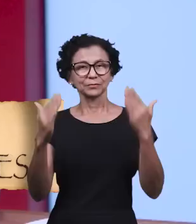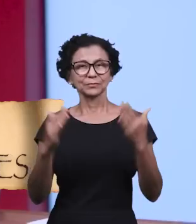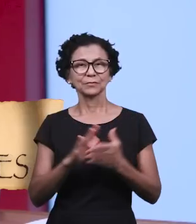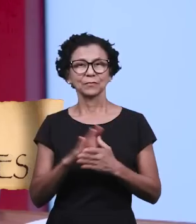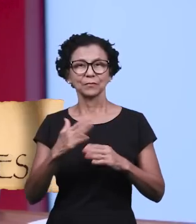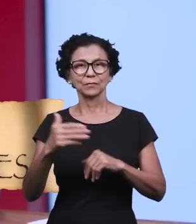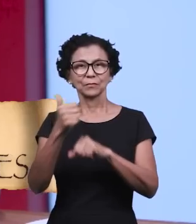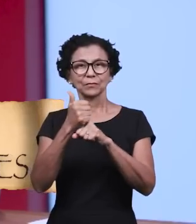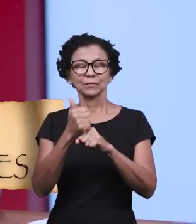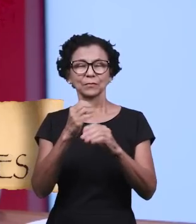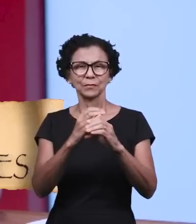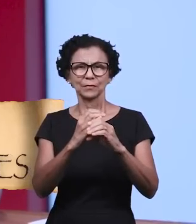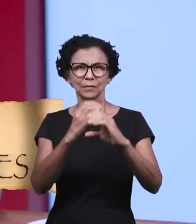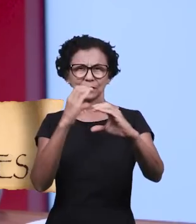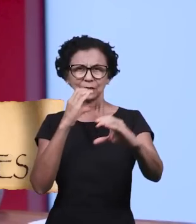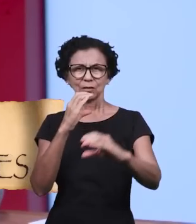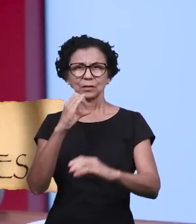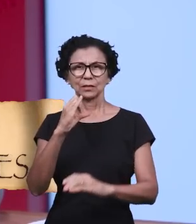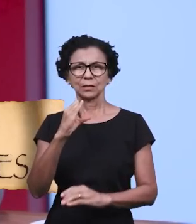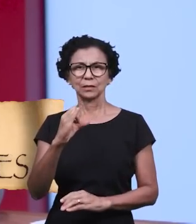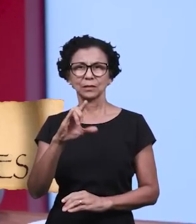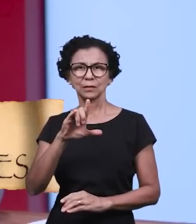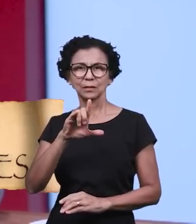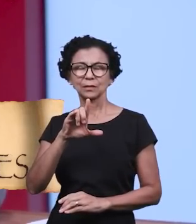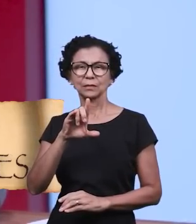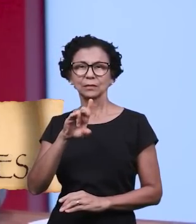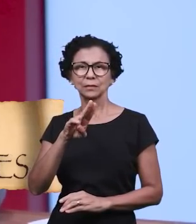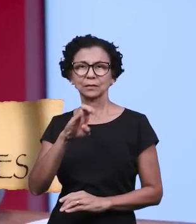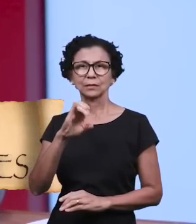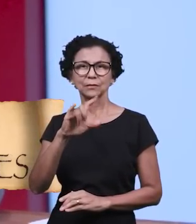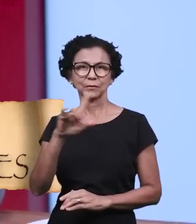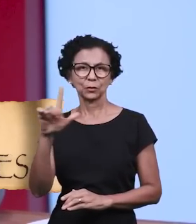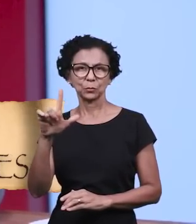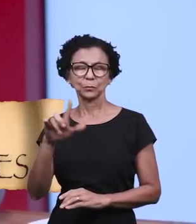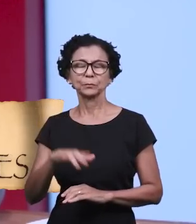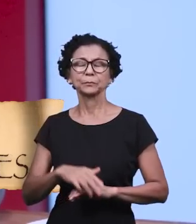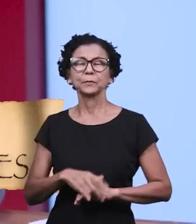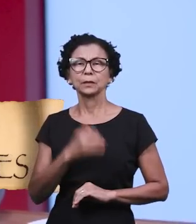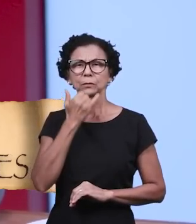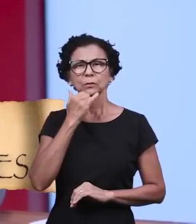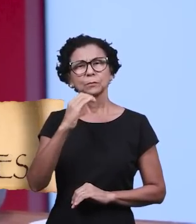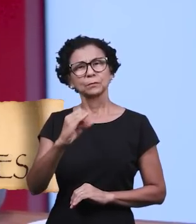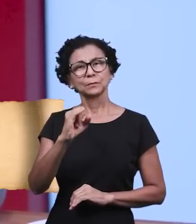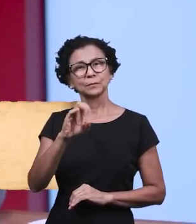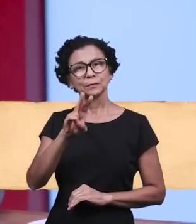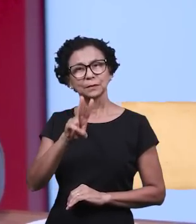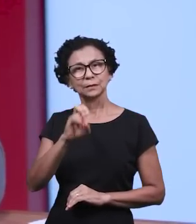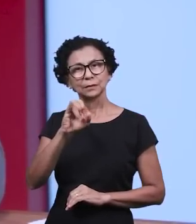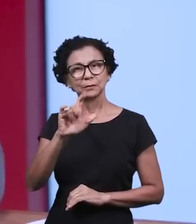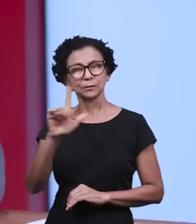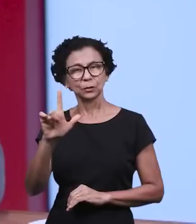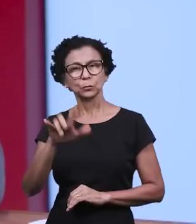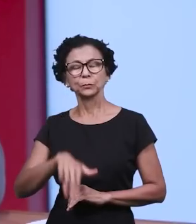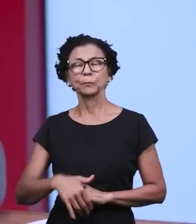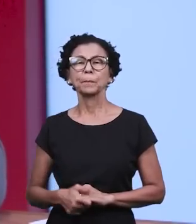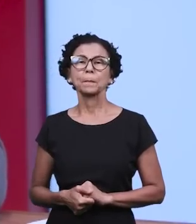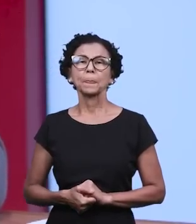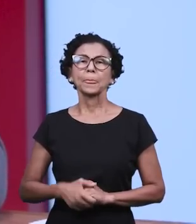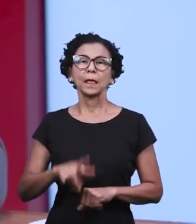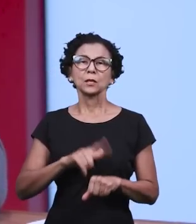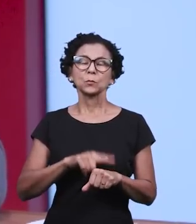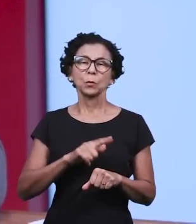Ora, o Senhor disse a Abraão: sai-te da tua terra e da tua parentela e